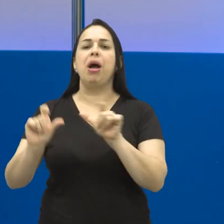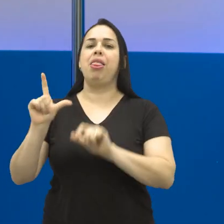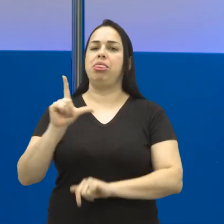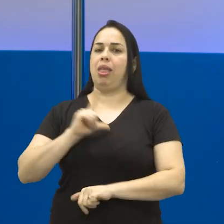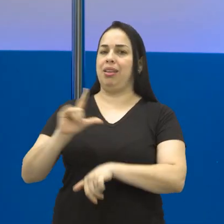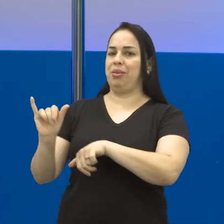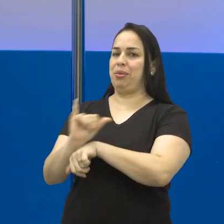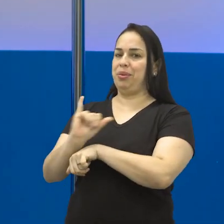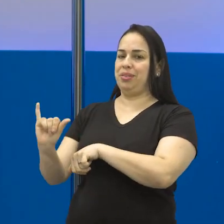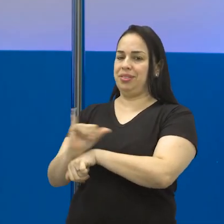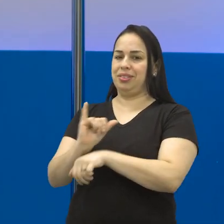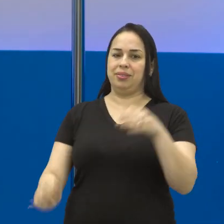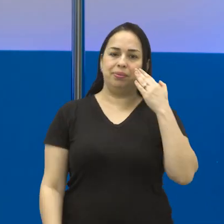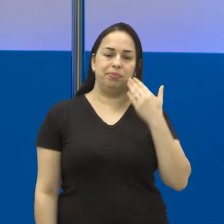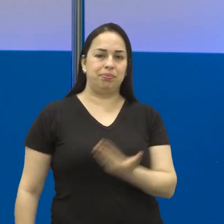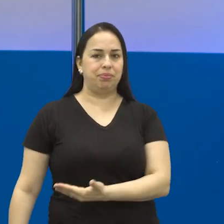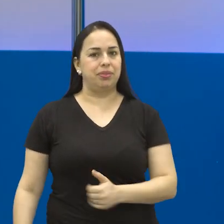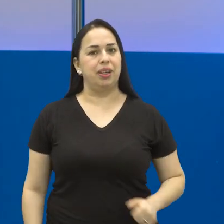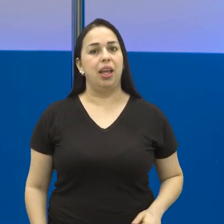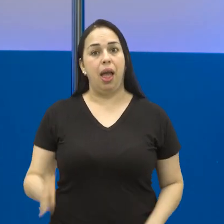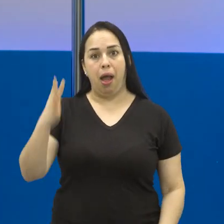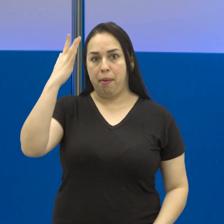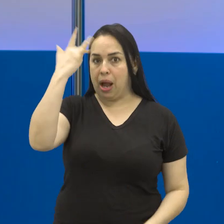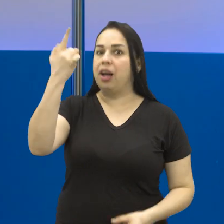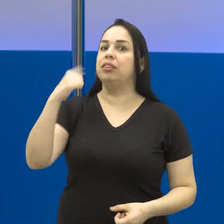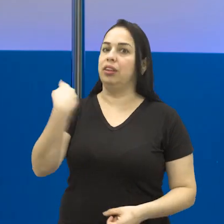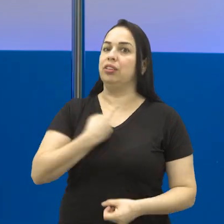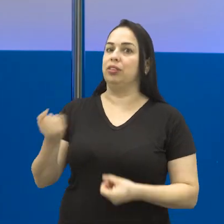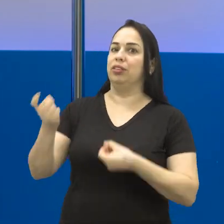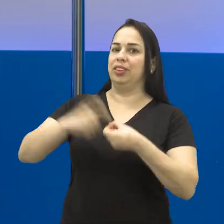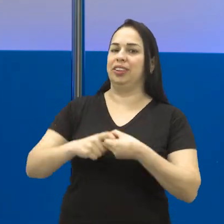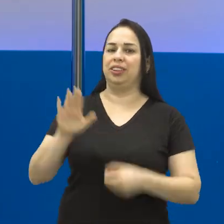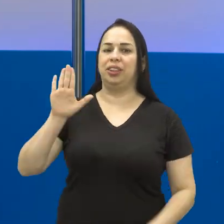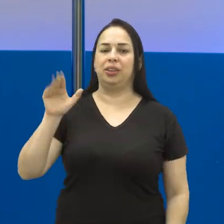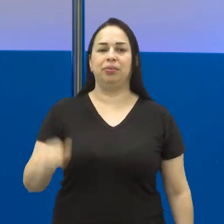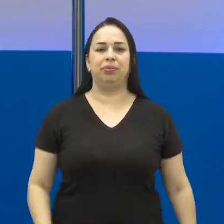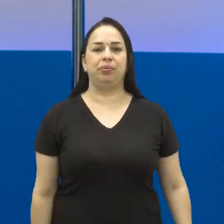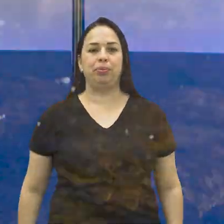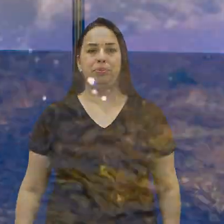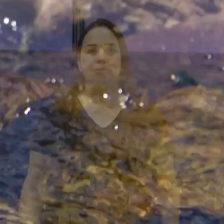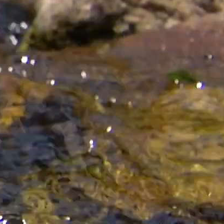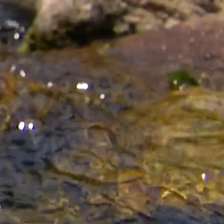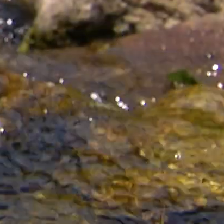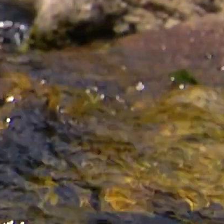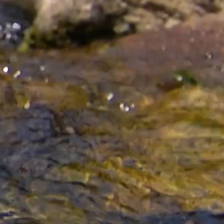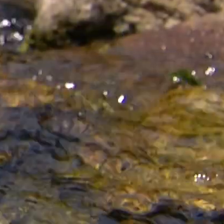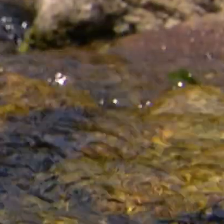disponível no nosso canal do YouTube TV Câmara SJC. Amanhã estaremos de volta. Até lá!